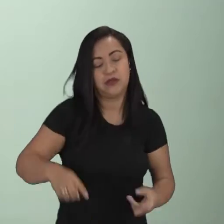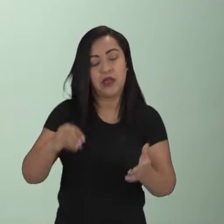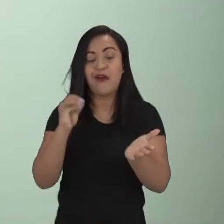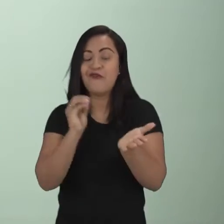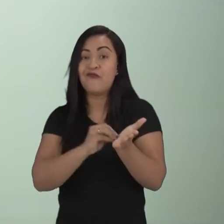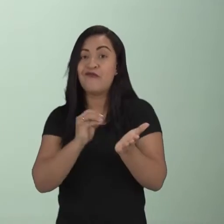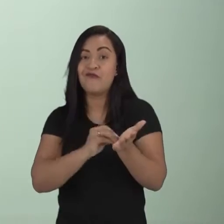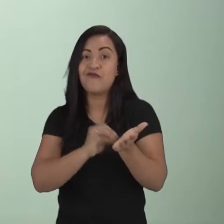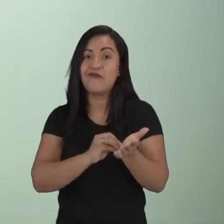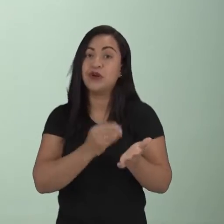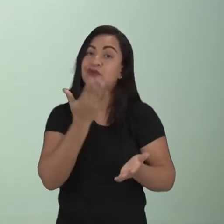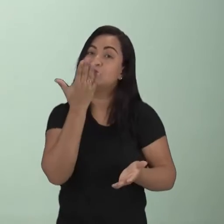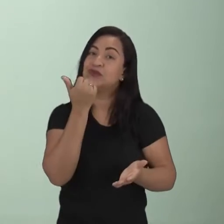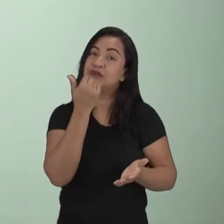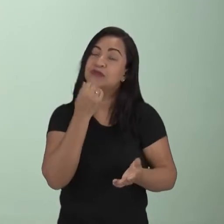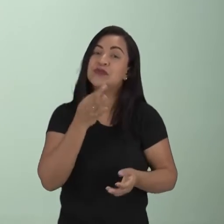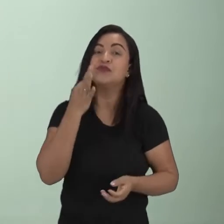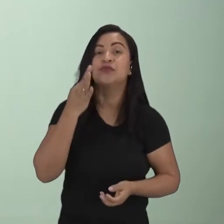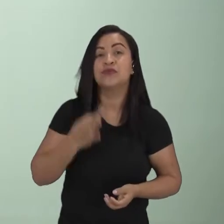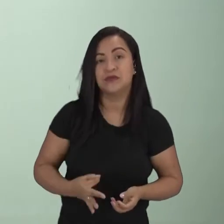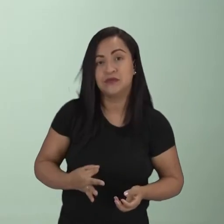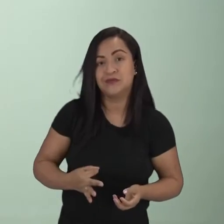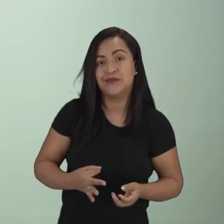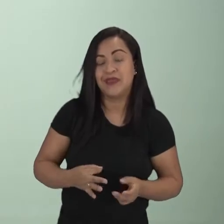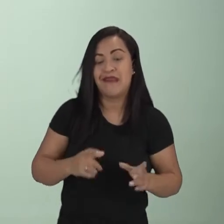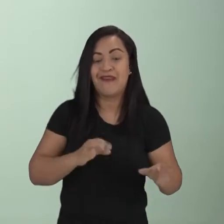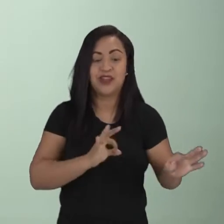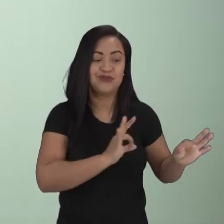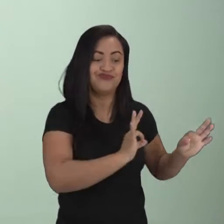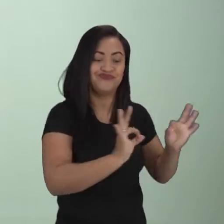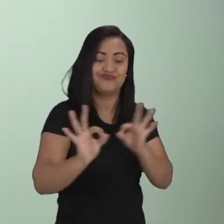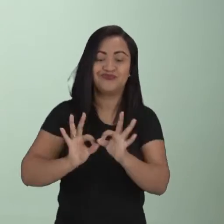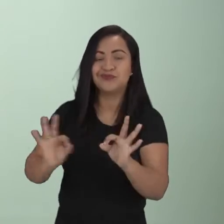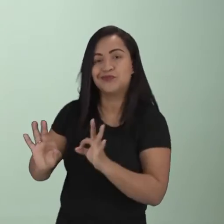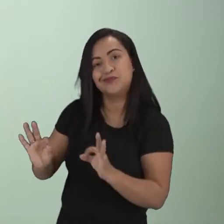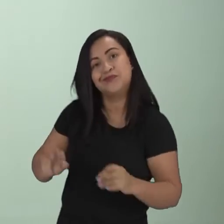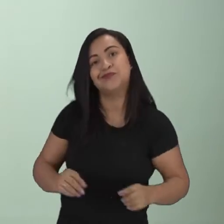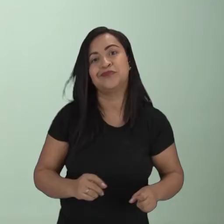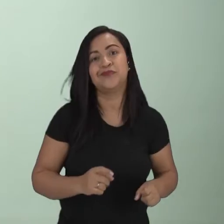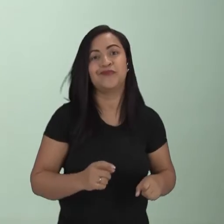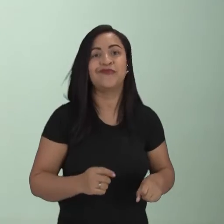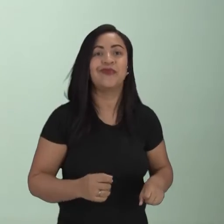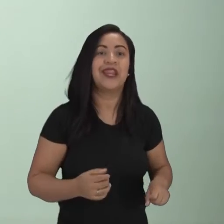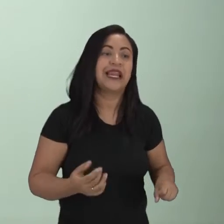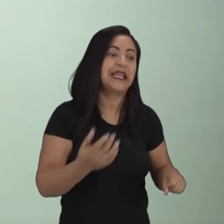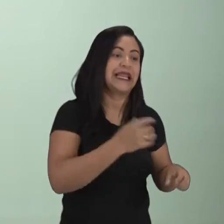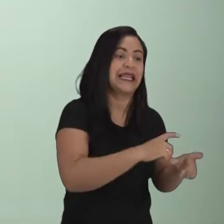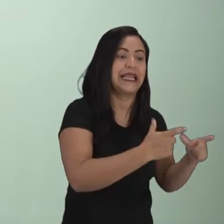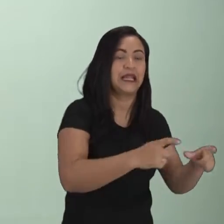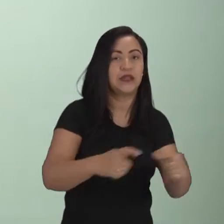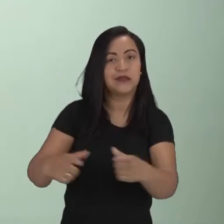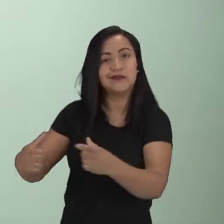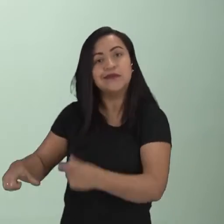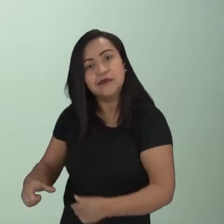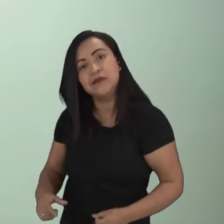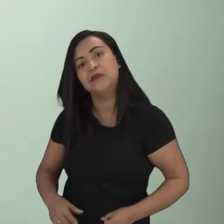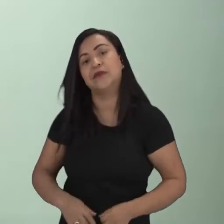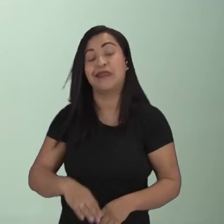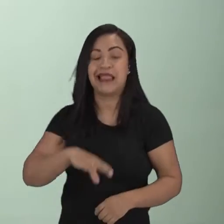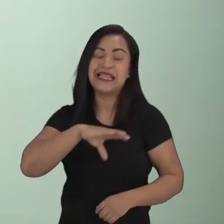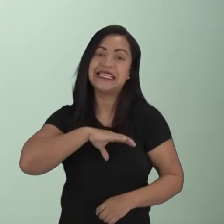realmente de uma estrutura praticamente das cidades que adeque à quantidade de pessoas. Então é muito